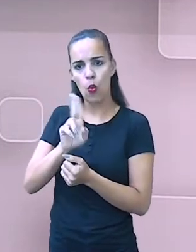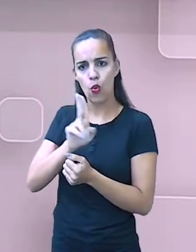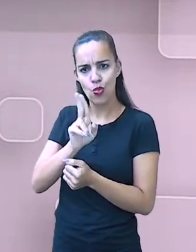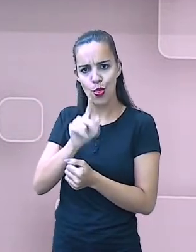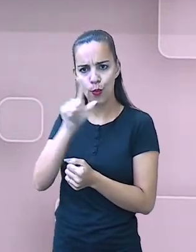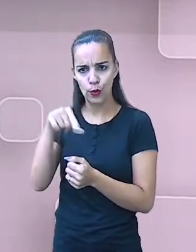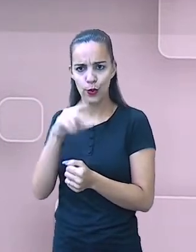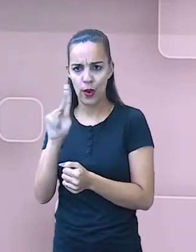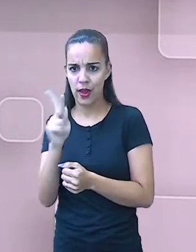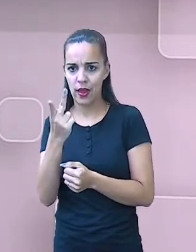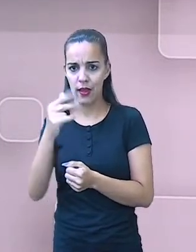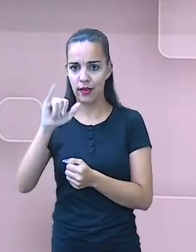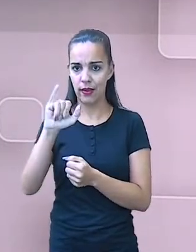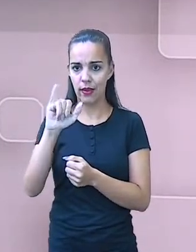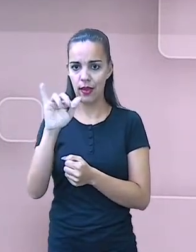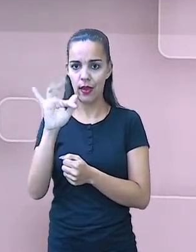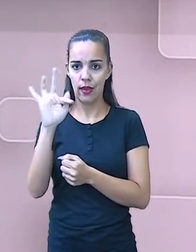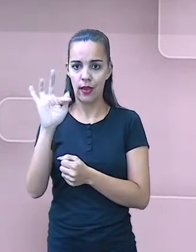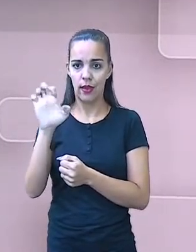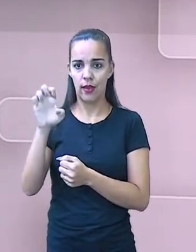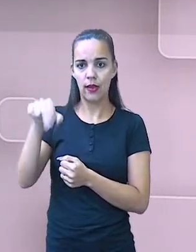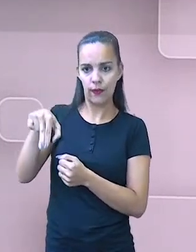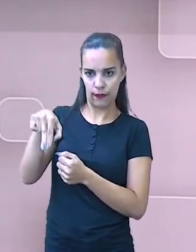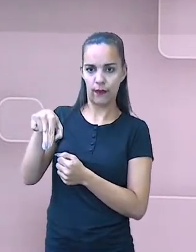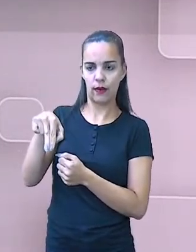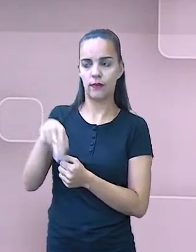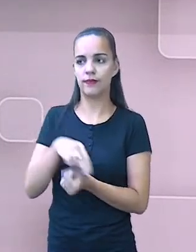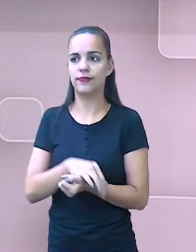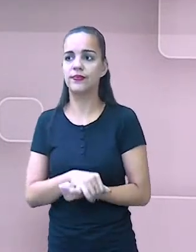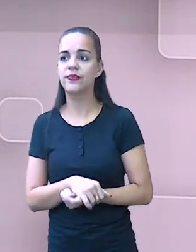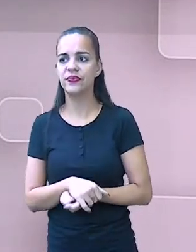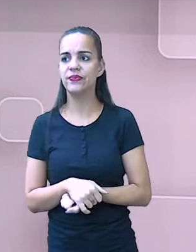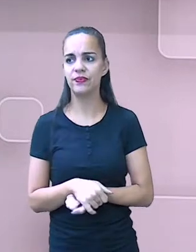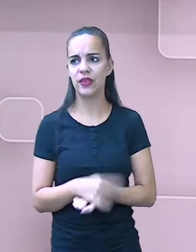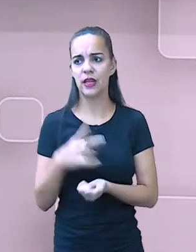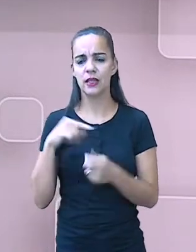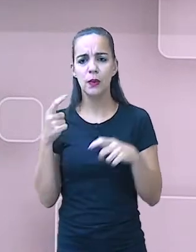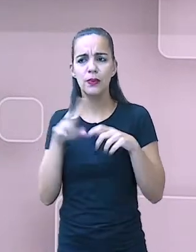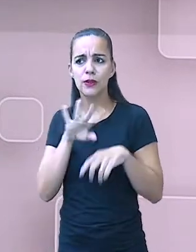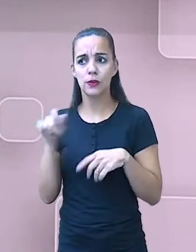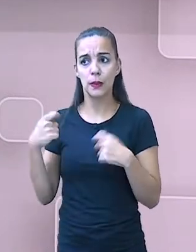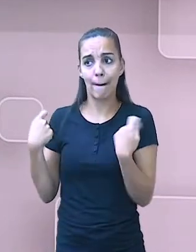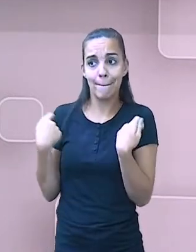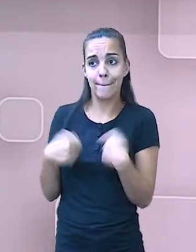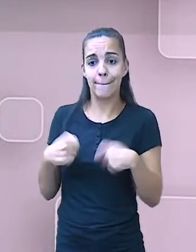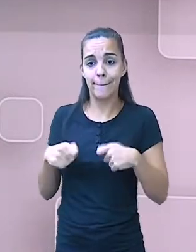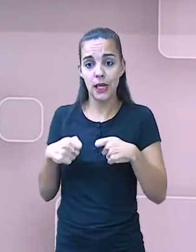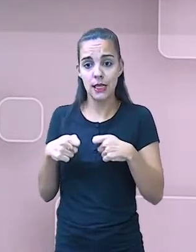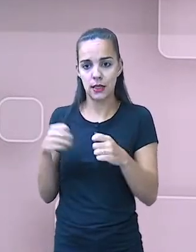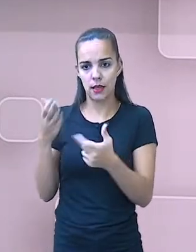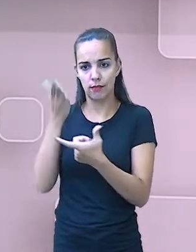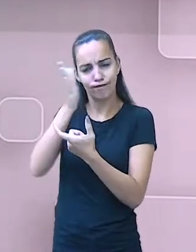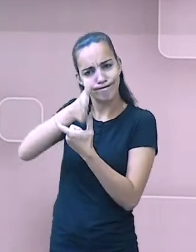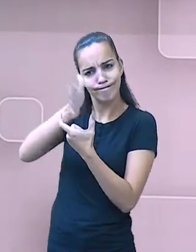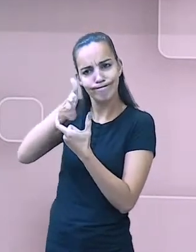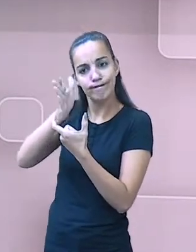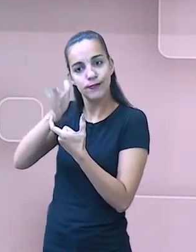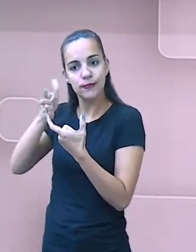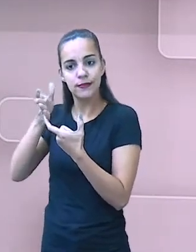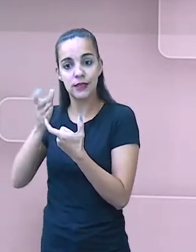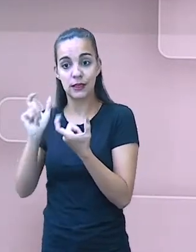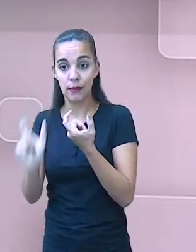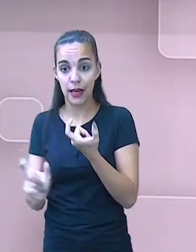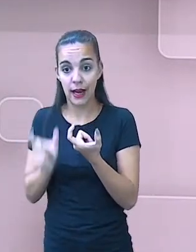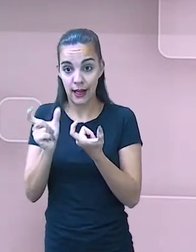hífen. Então, lá na atividade da plataforma, quando você precisar separar alguma palavra em sílaba,